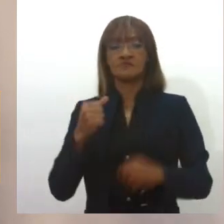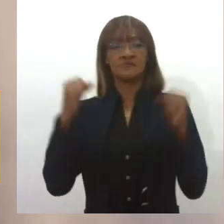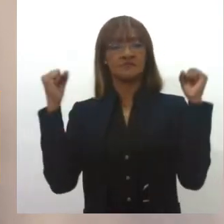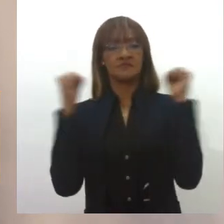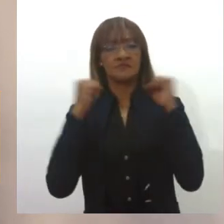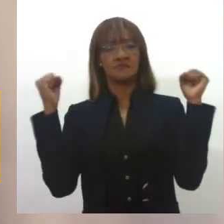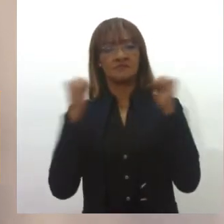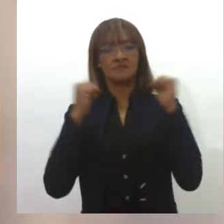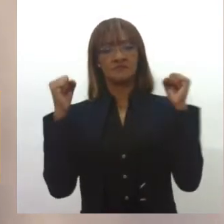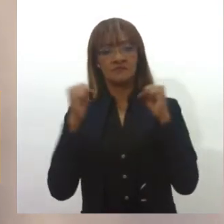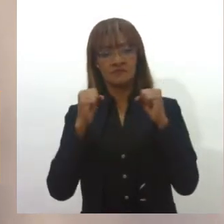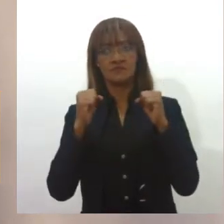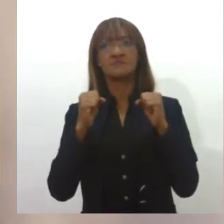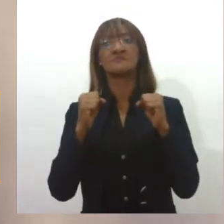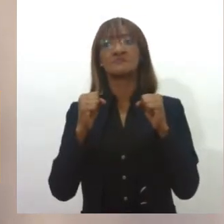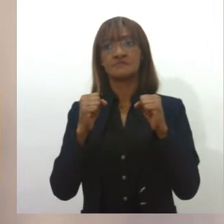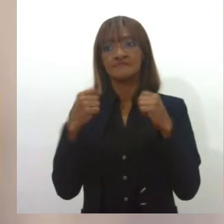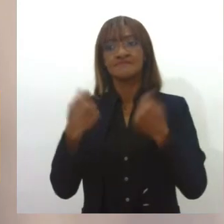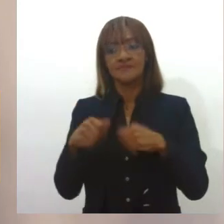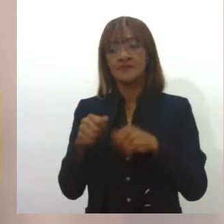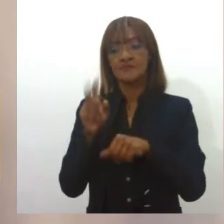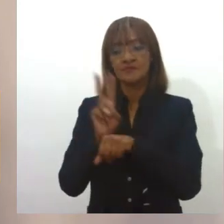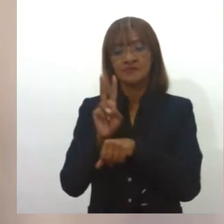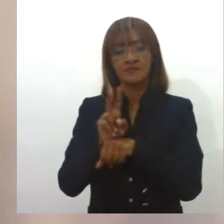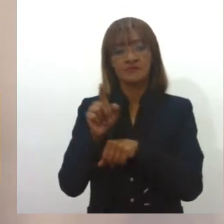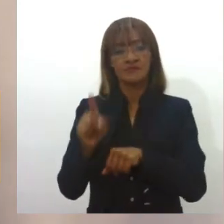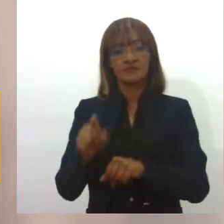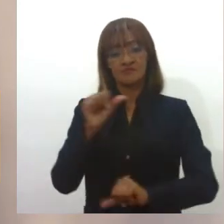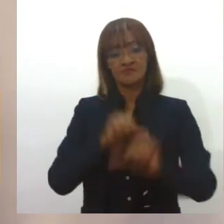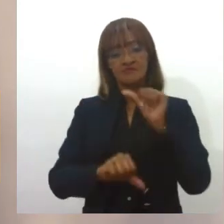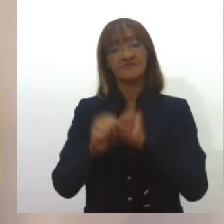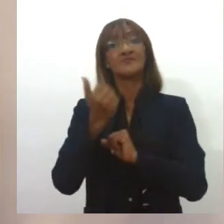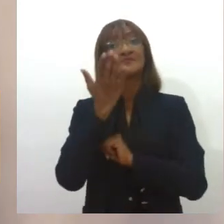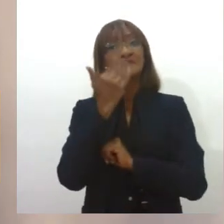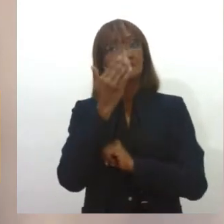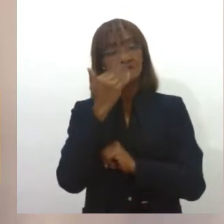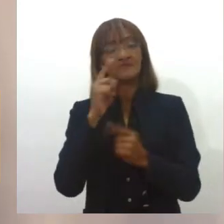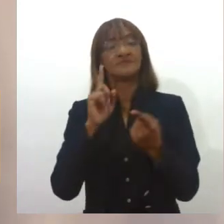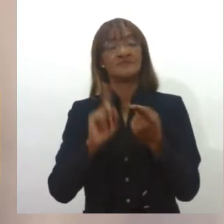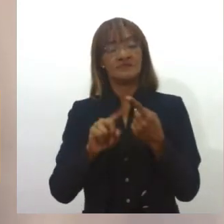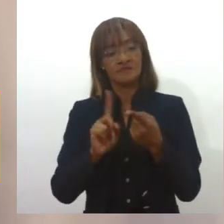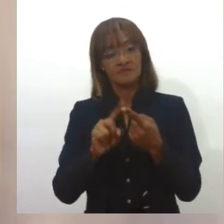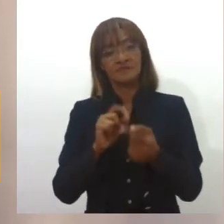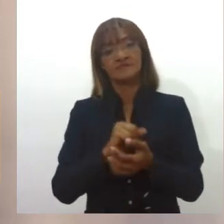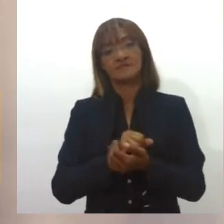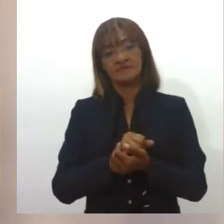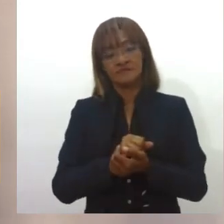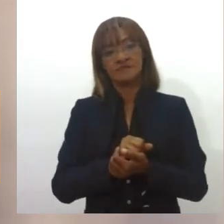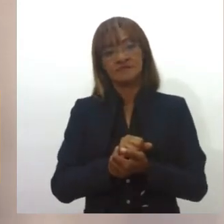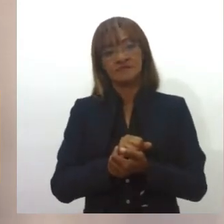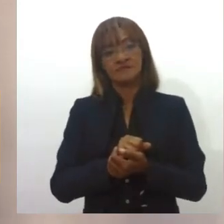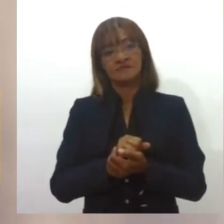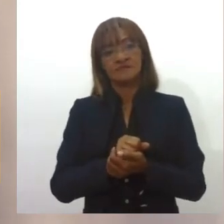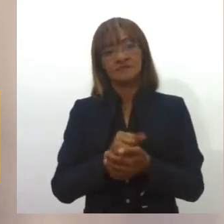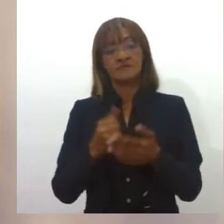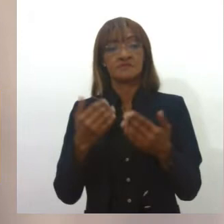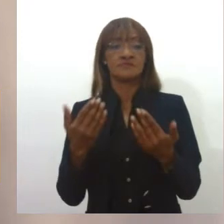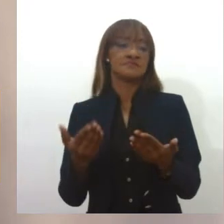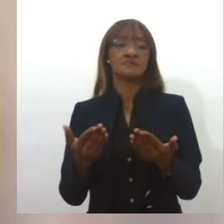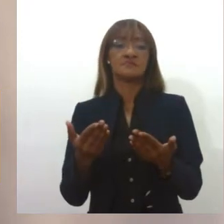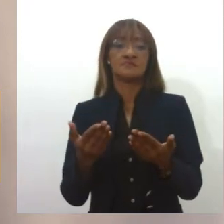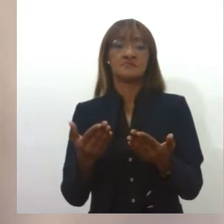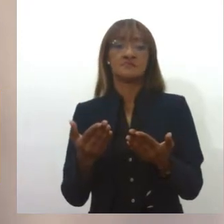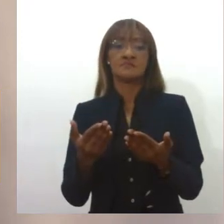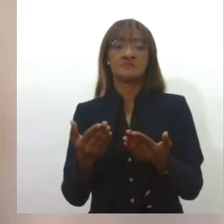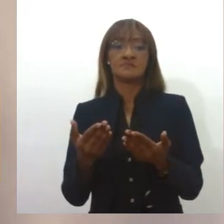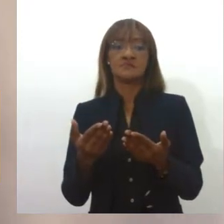é tratamento, mudança de hábito de vida alimentar é tratamento, e entrar com a